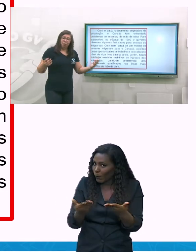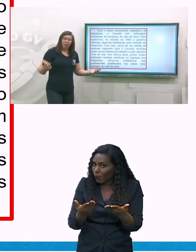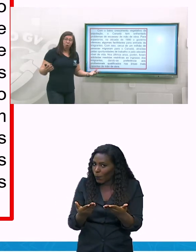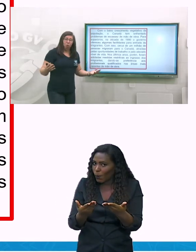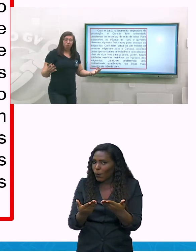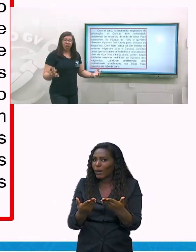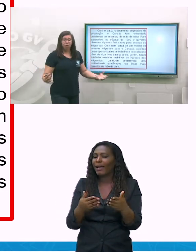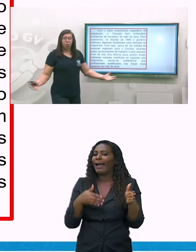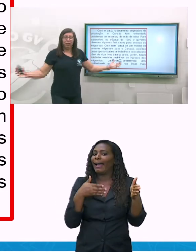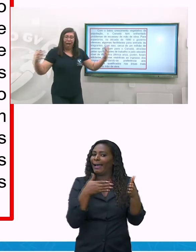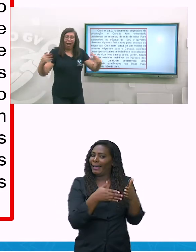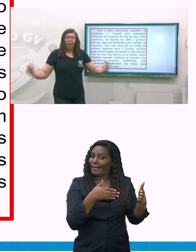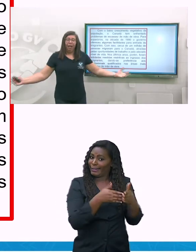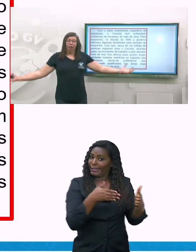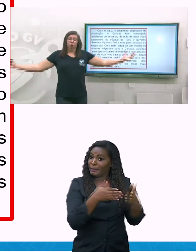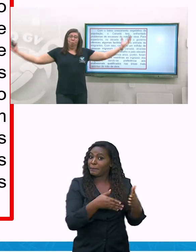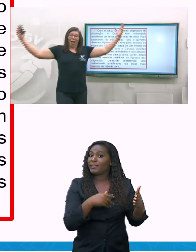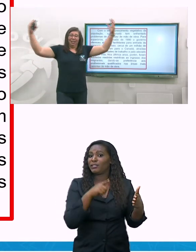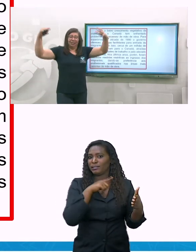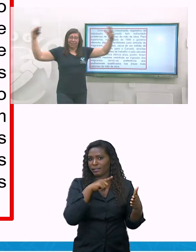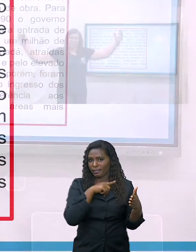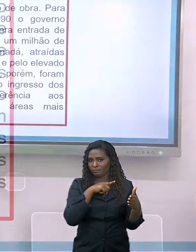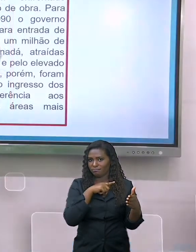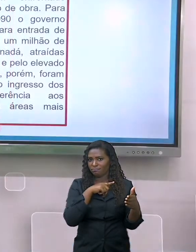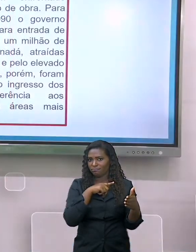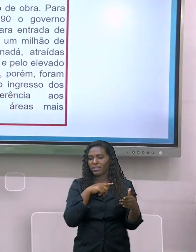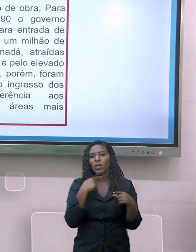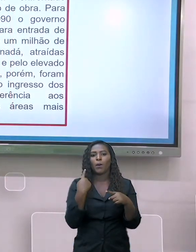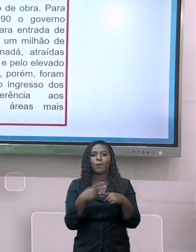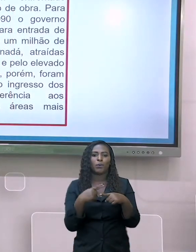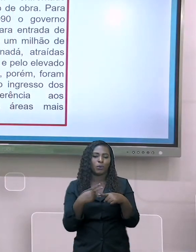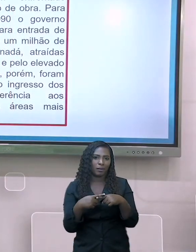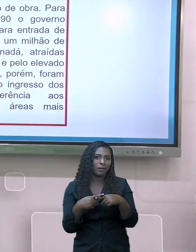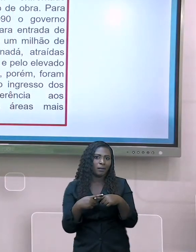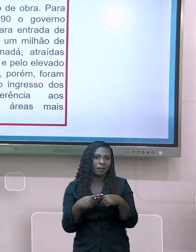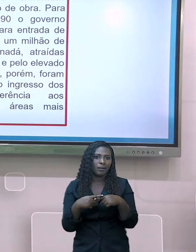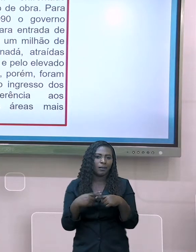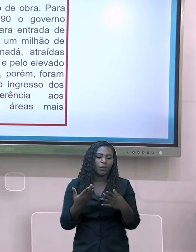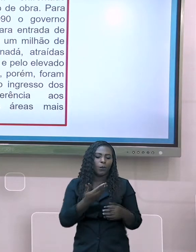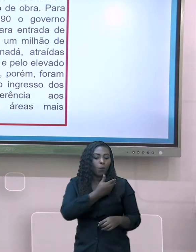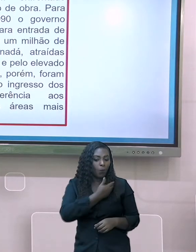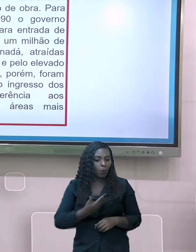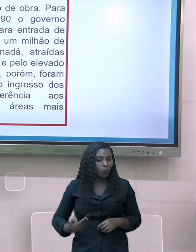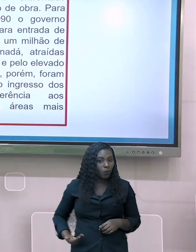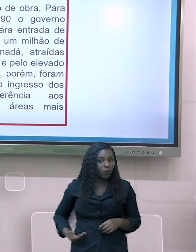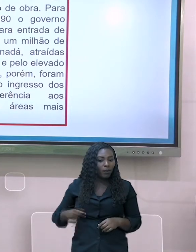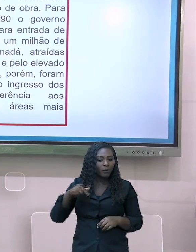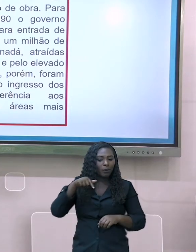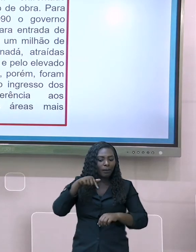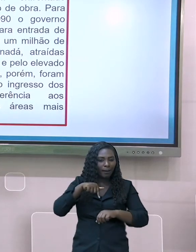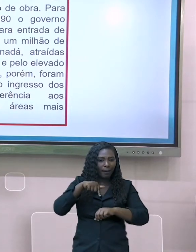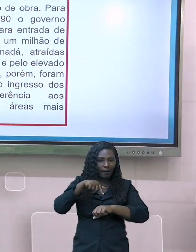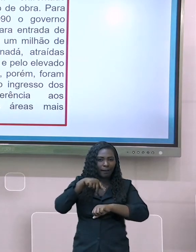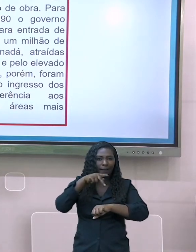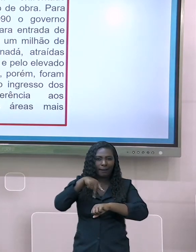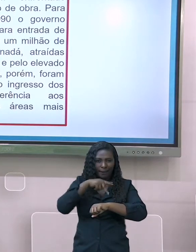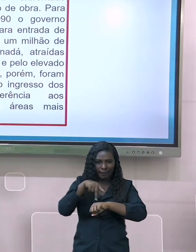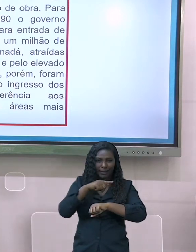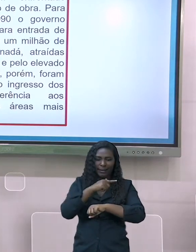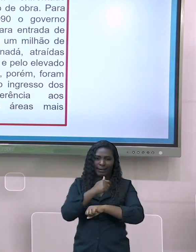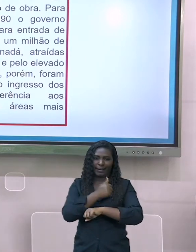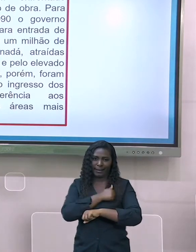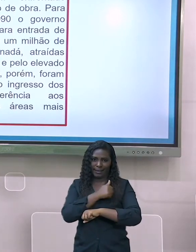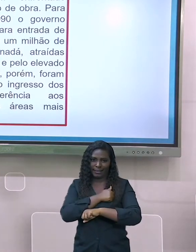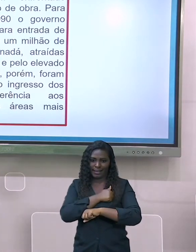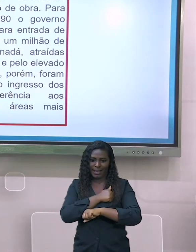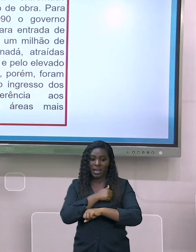Até porque o governo não quer que o país aumente demais o número de pessoas e a qualidade de vida